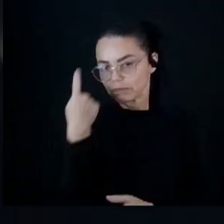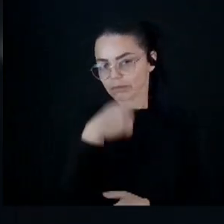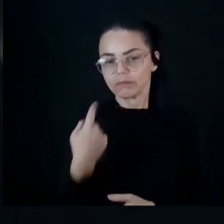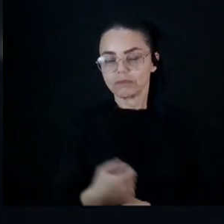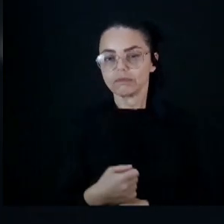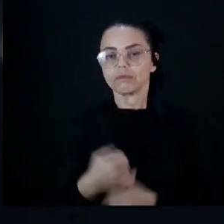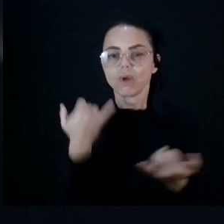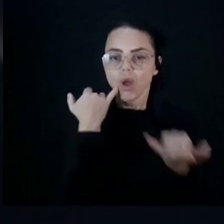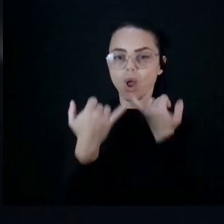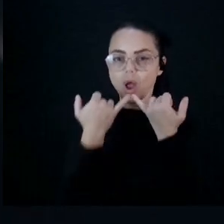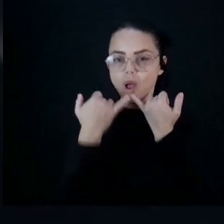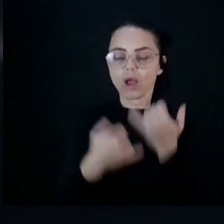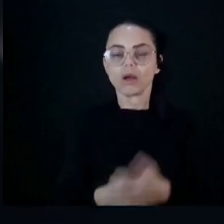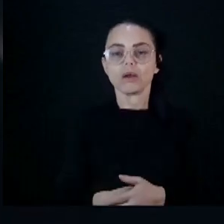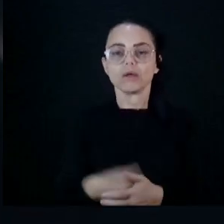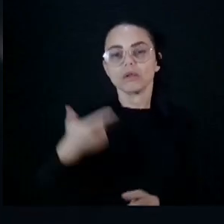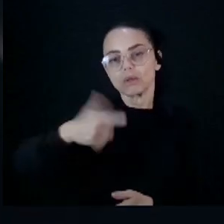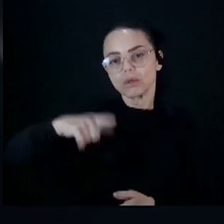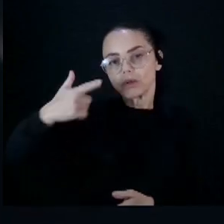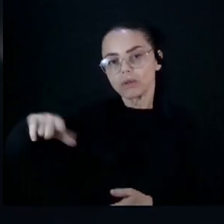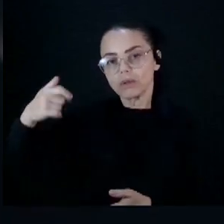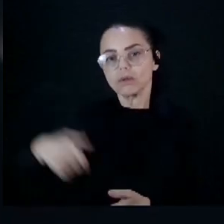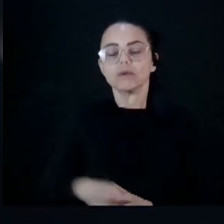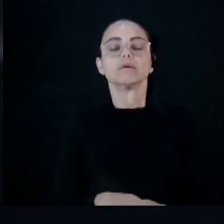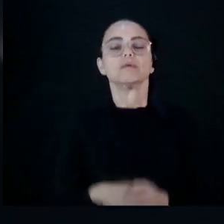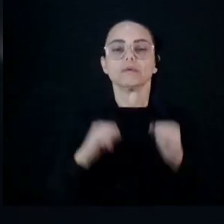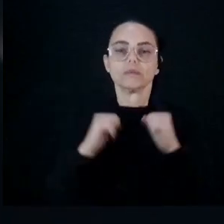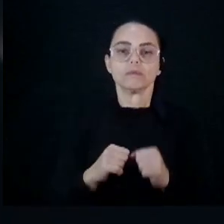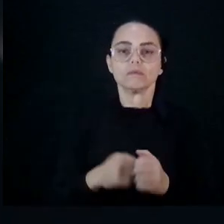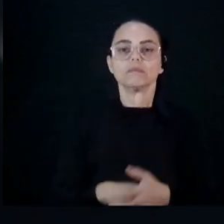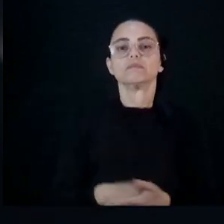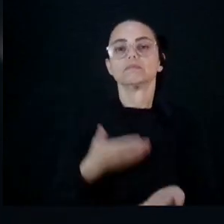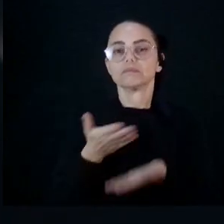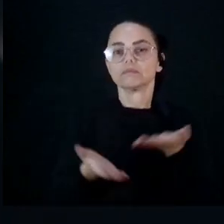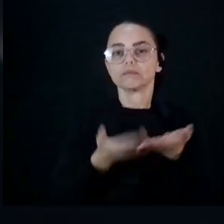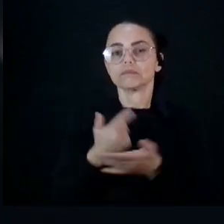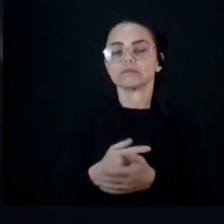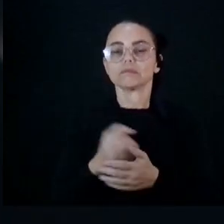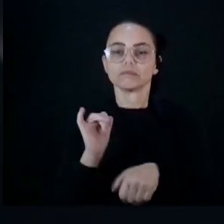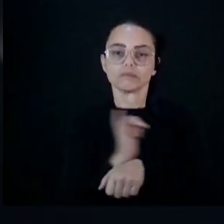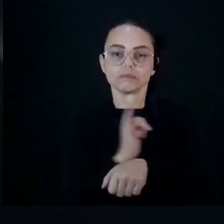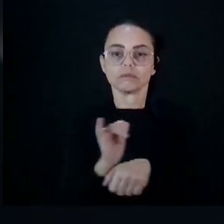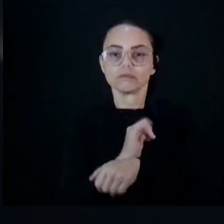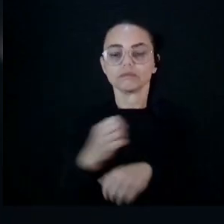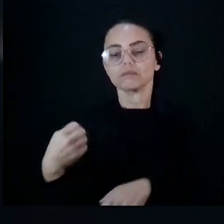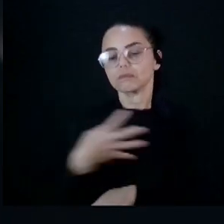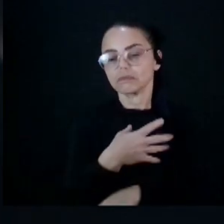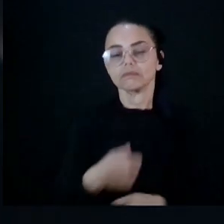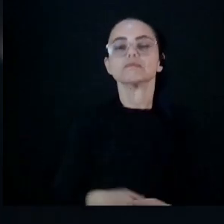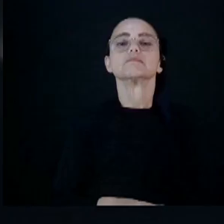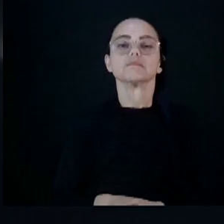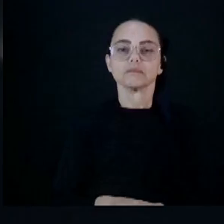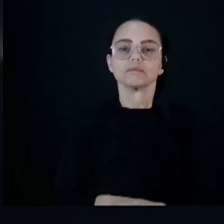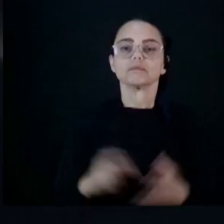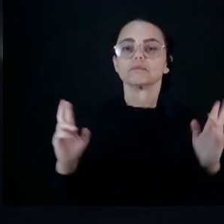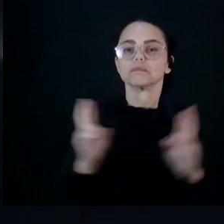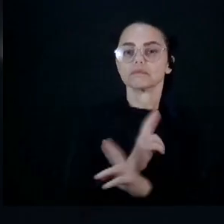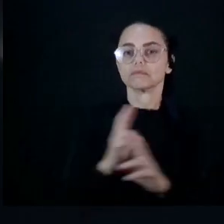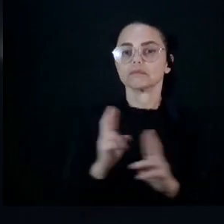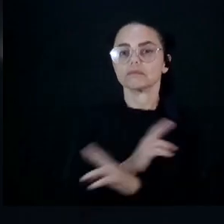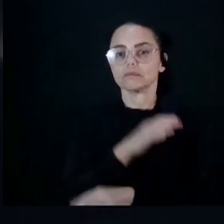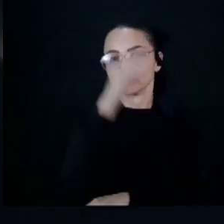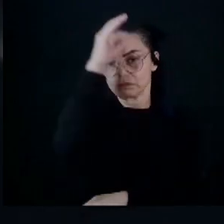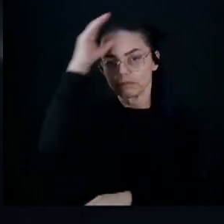ou repetindo processos pode passar a se dedicar à estratégia, à inovação e ao relacionamento com o cliente.